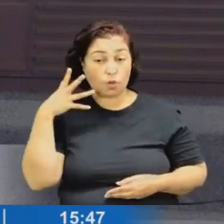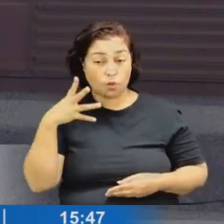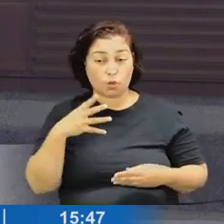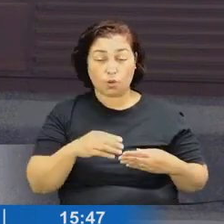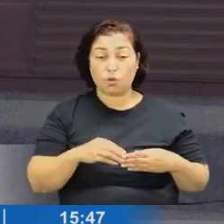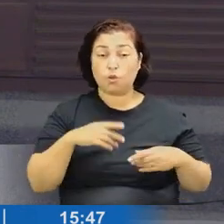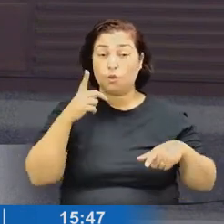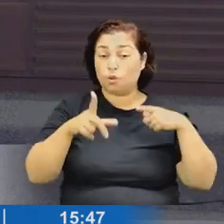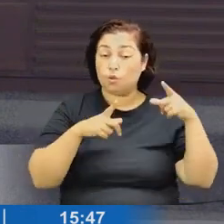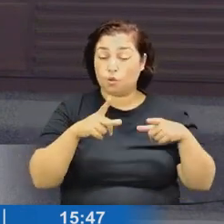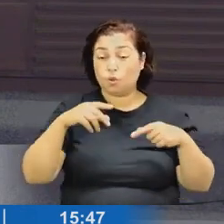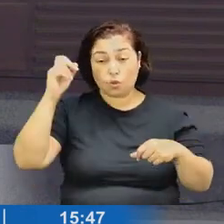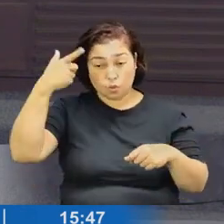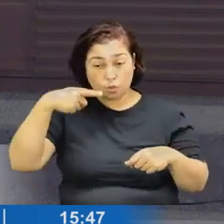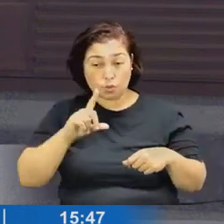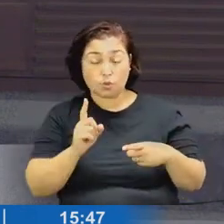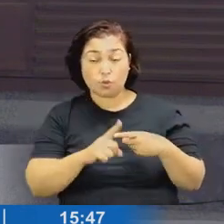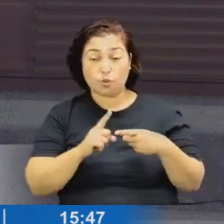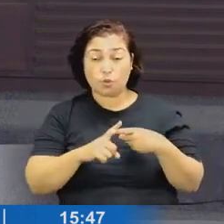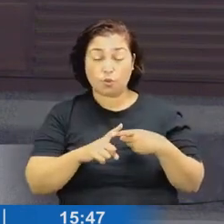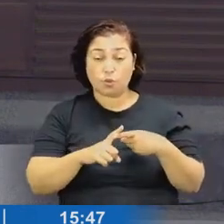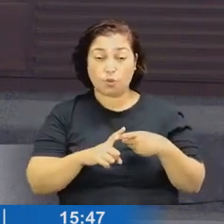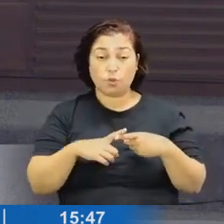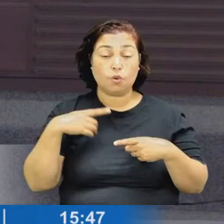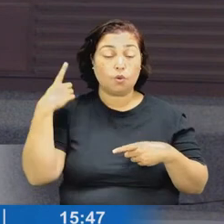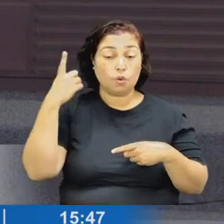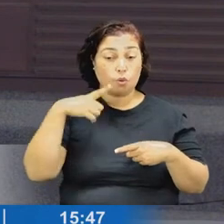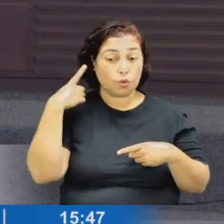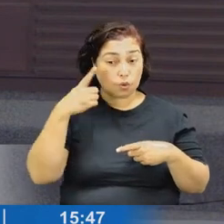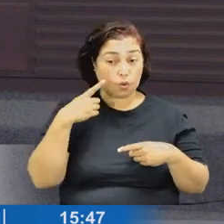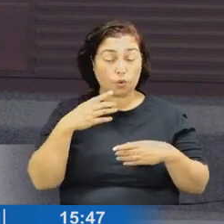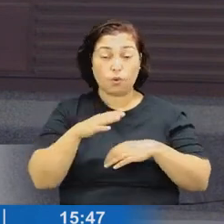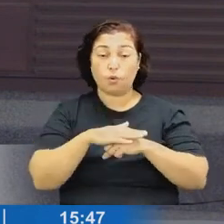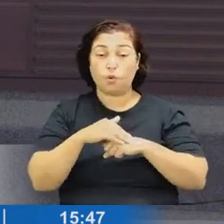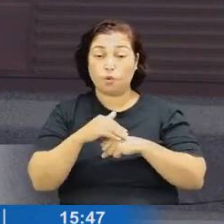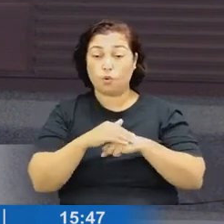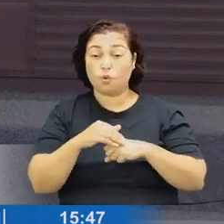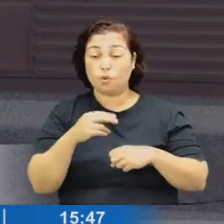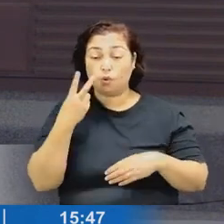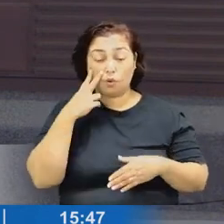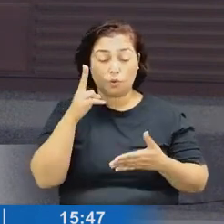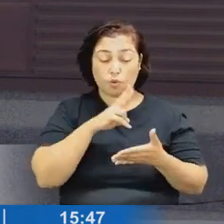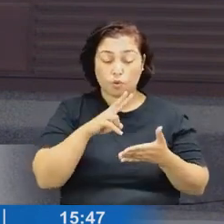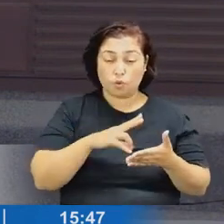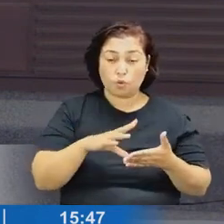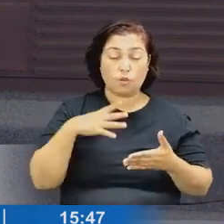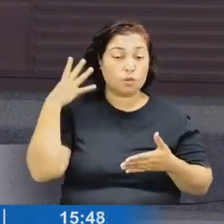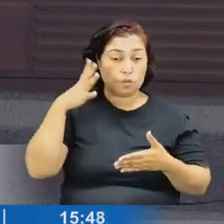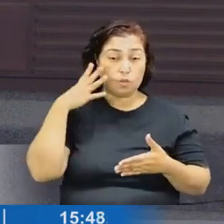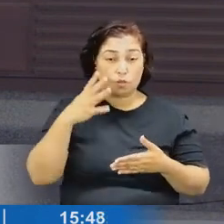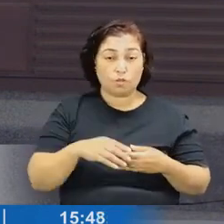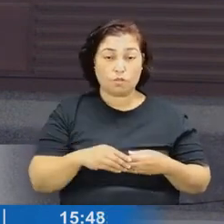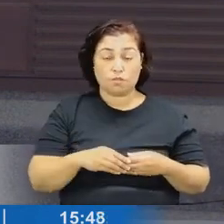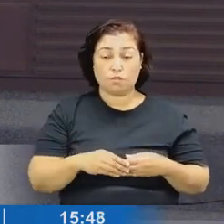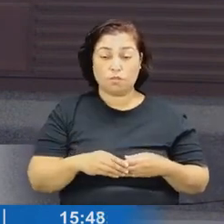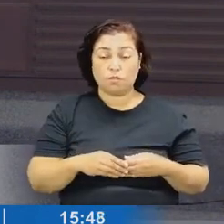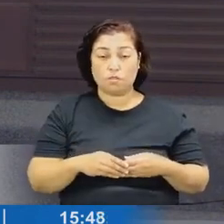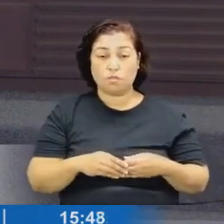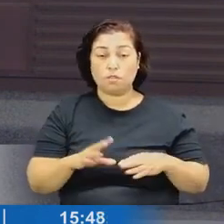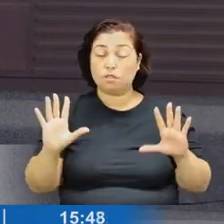a mobilização liderança que isso demora mais tempo o foco foi no discurso eu cheguei lá analisei o discurso da candidata as pessoas